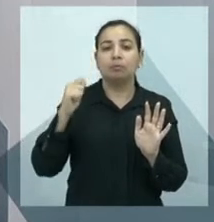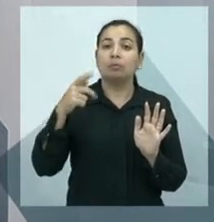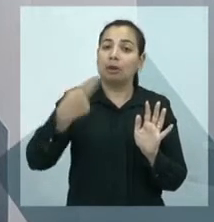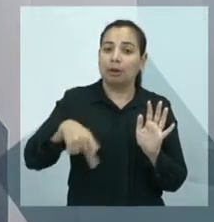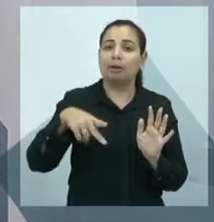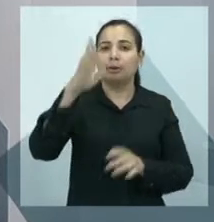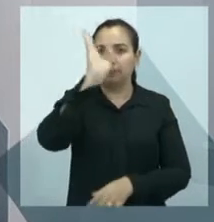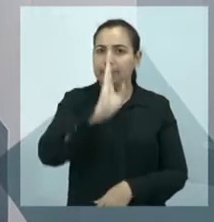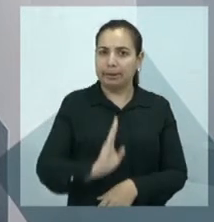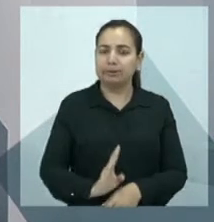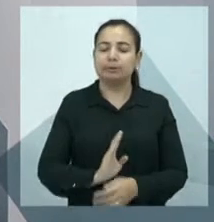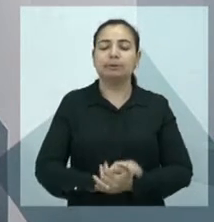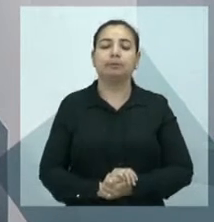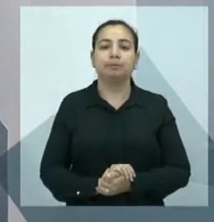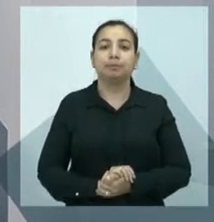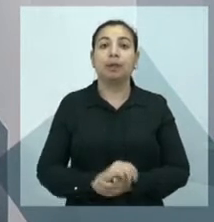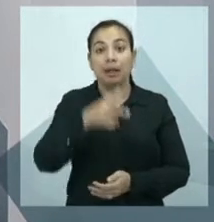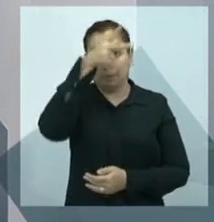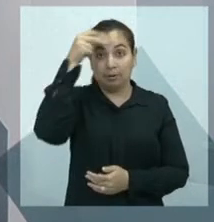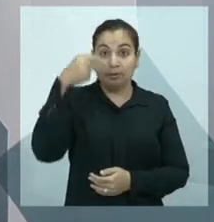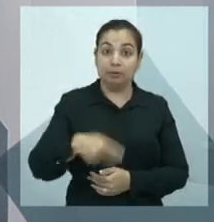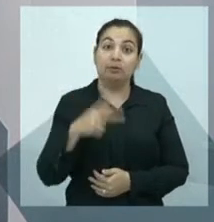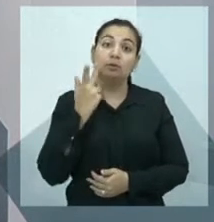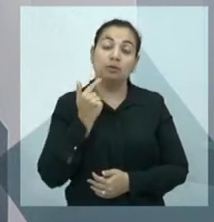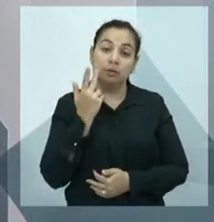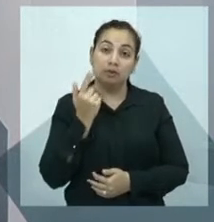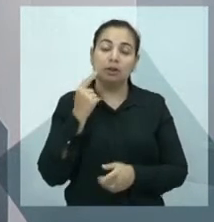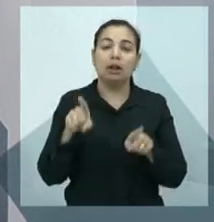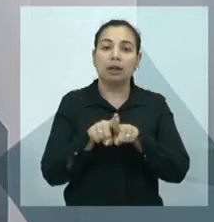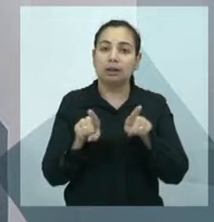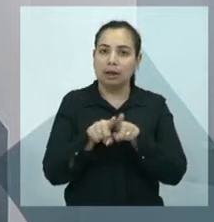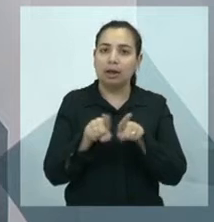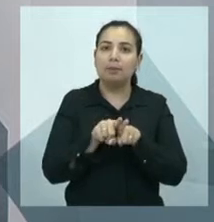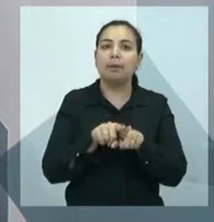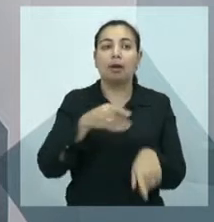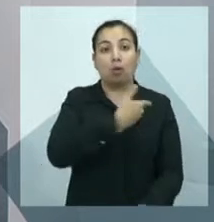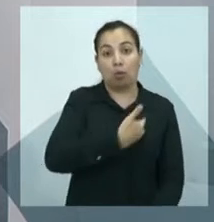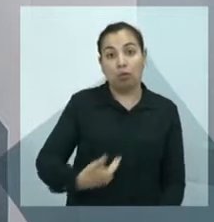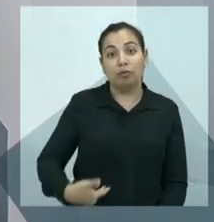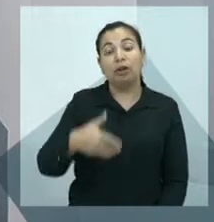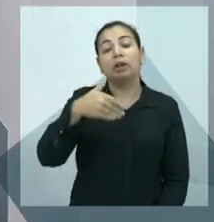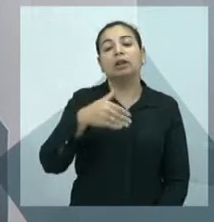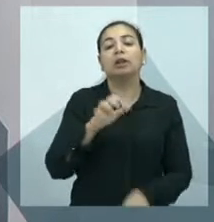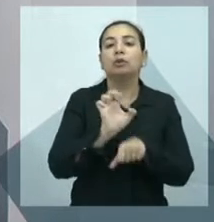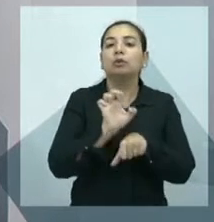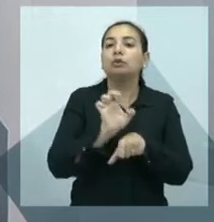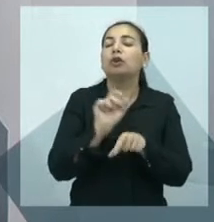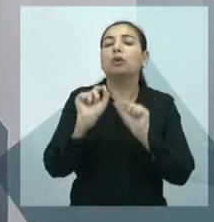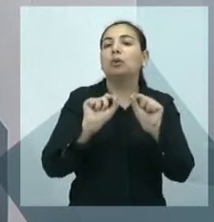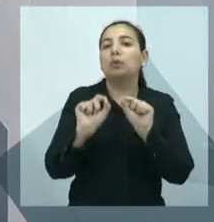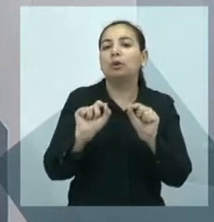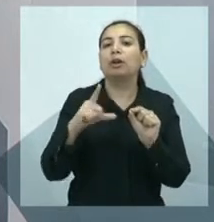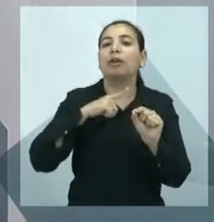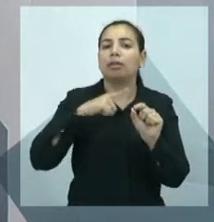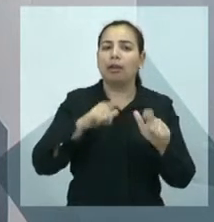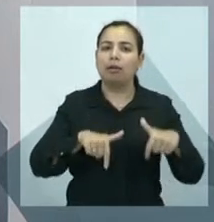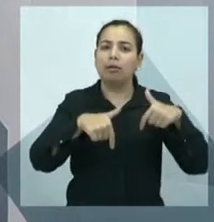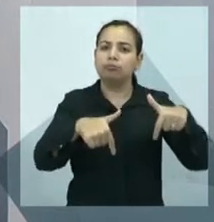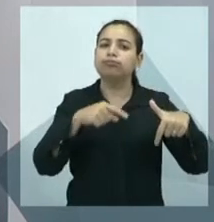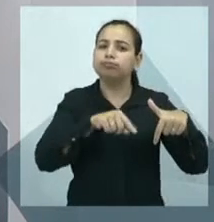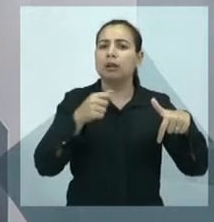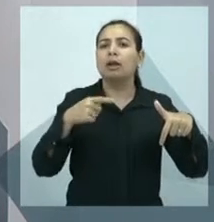país. E a Prefeitura de Fortaleza, juntamente com o governo do estado, está promovendo ações de combate